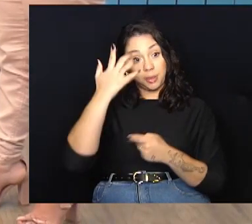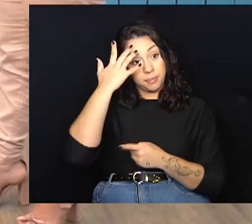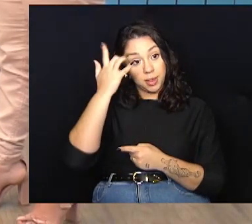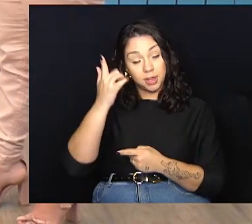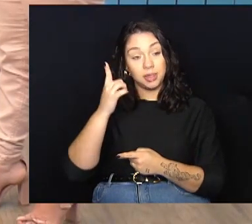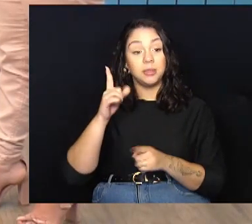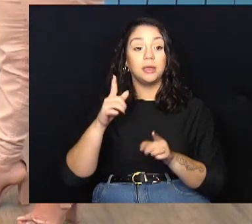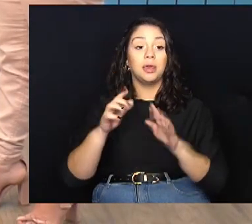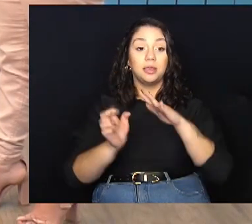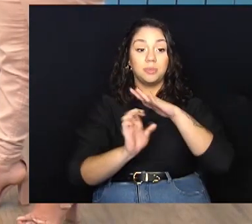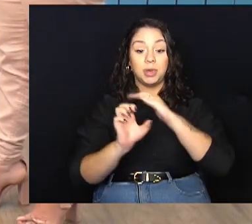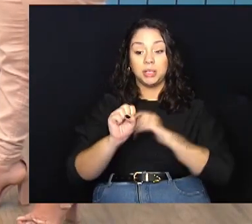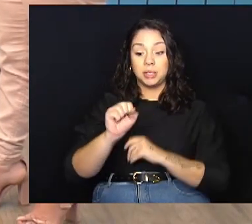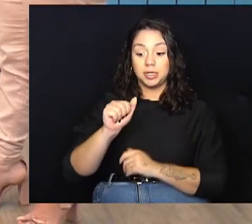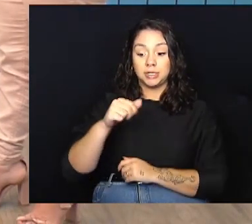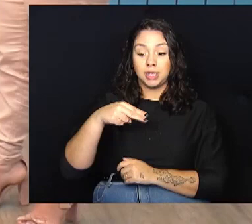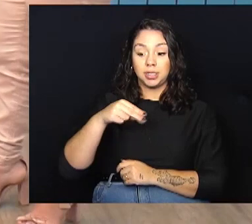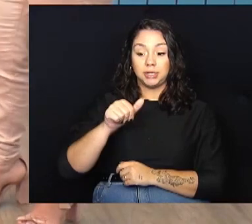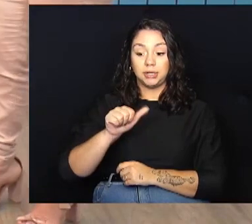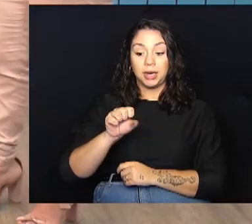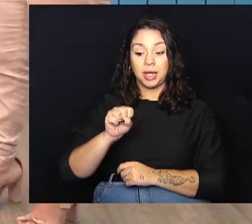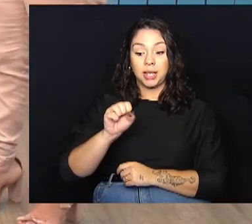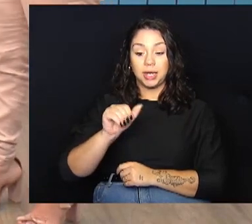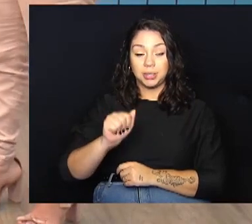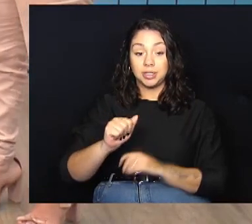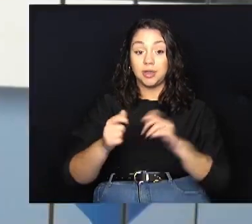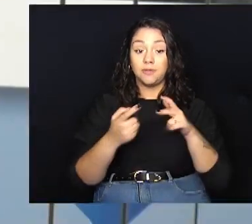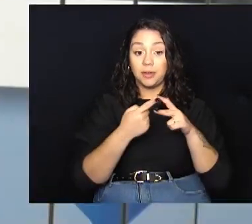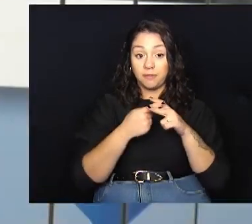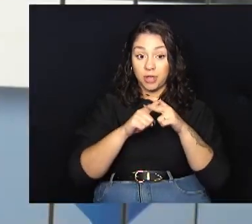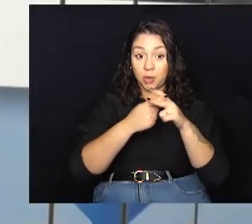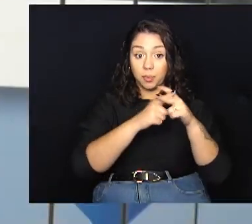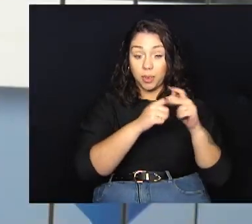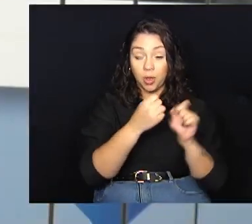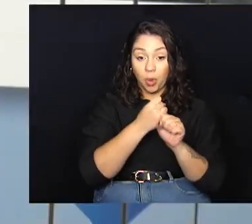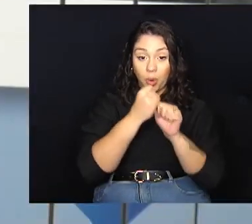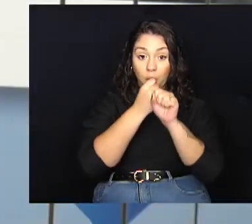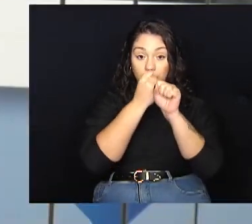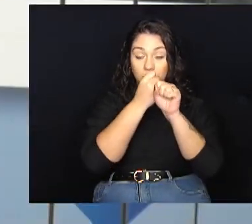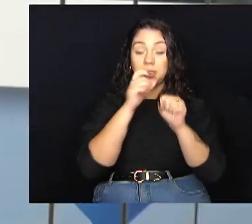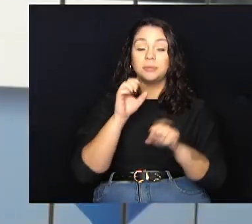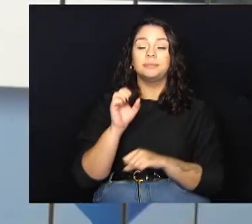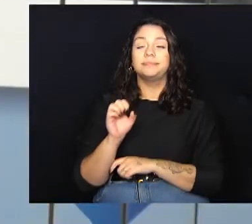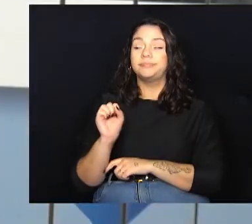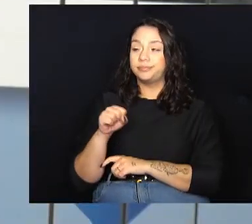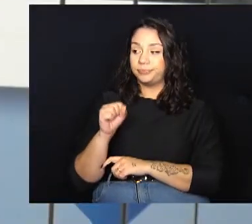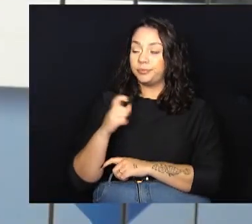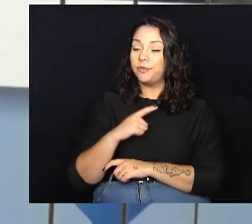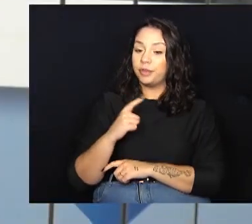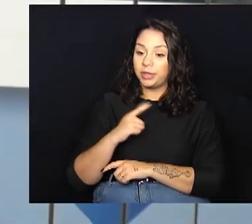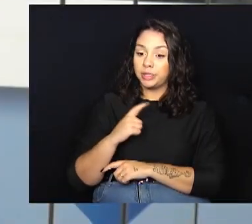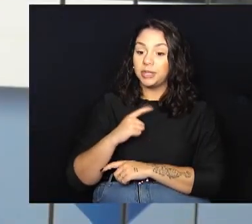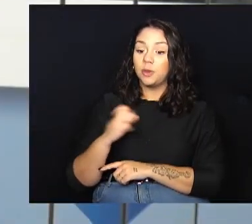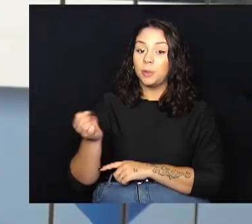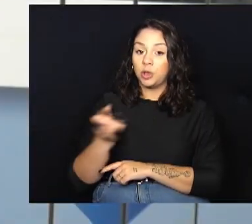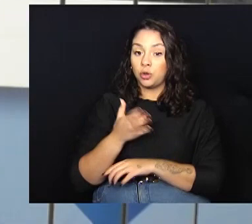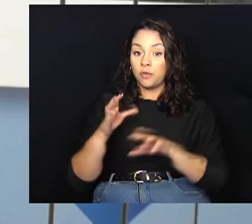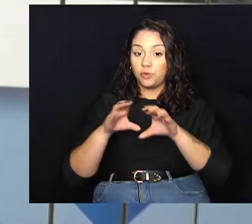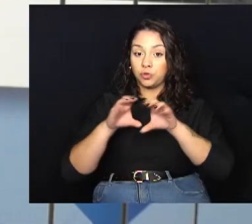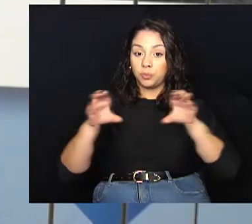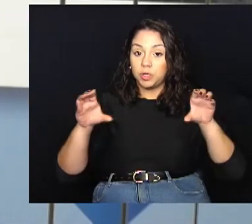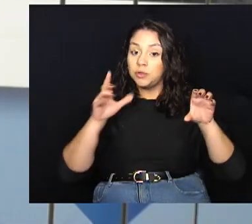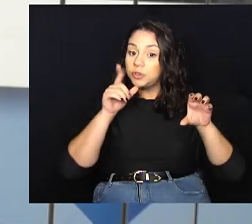uma obra no bairro merda é isso mesmo vai ser a instalação de uma nova e tubulação de água